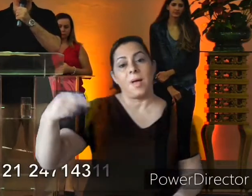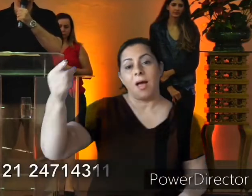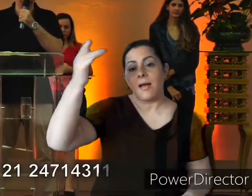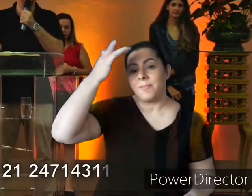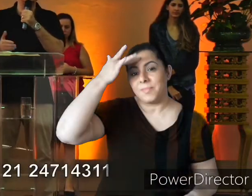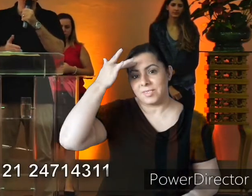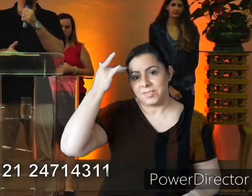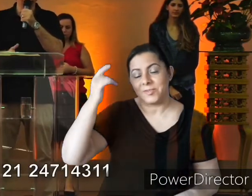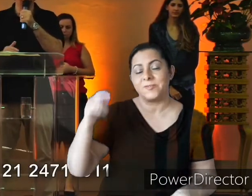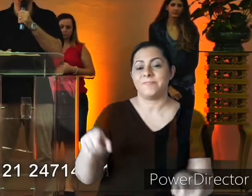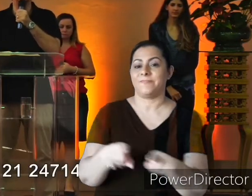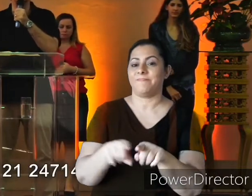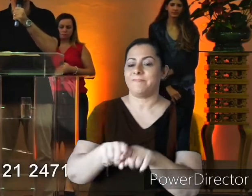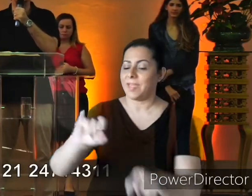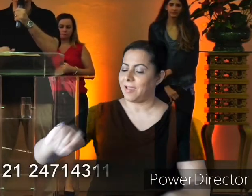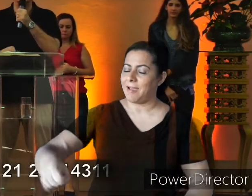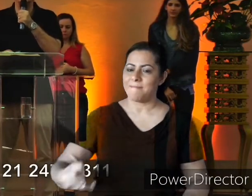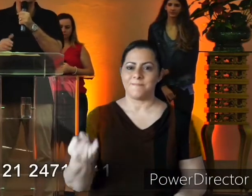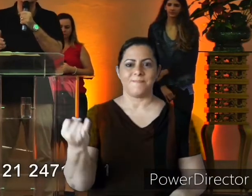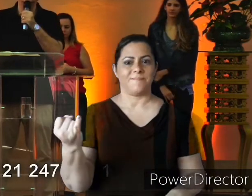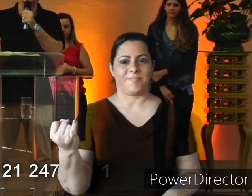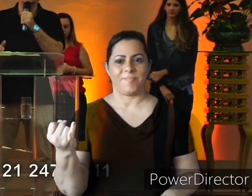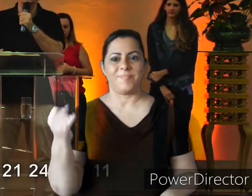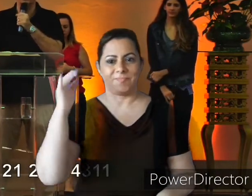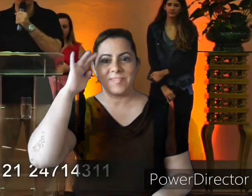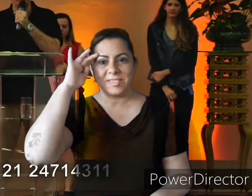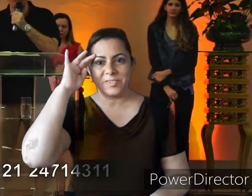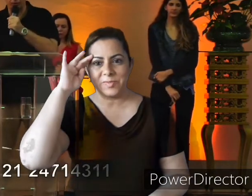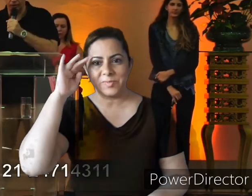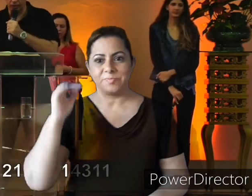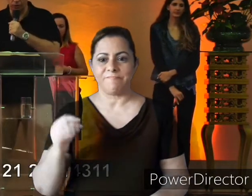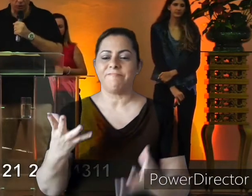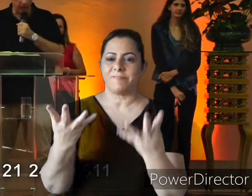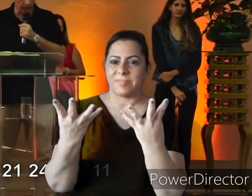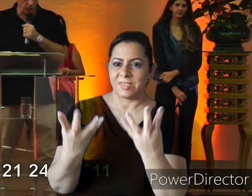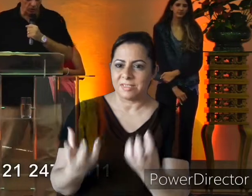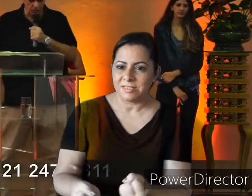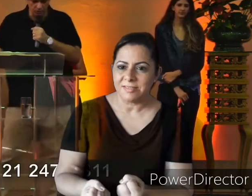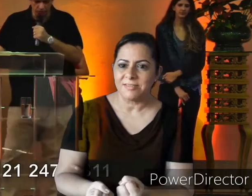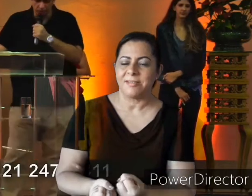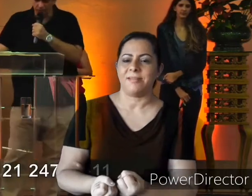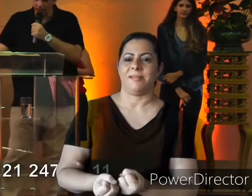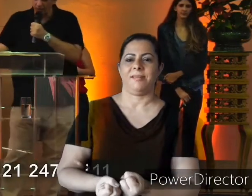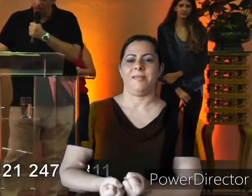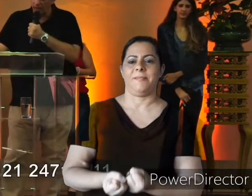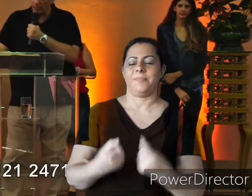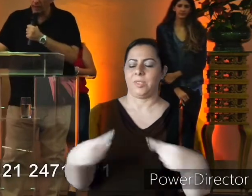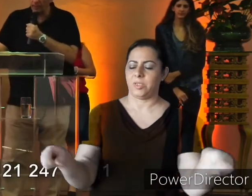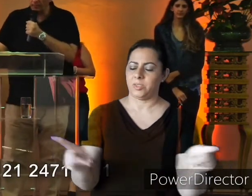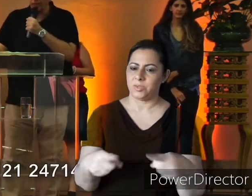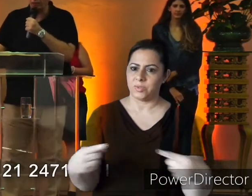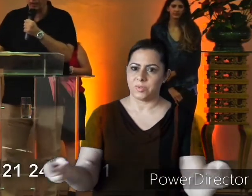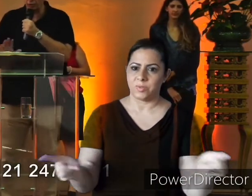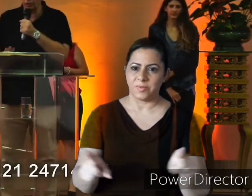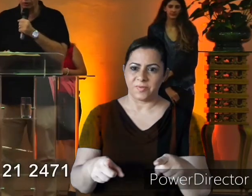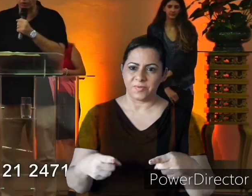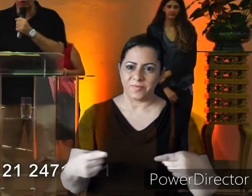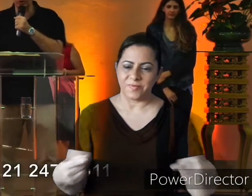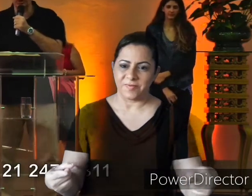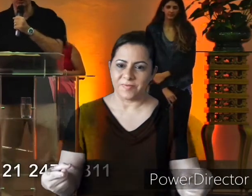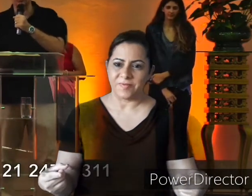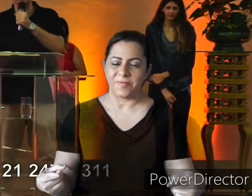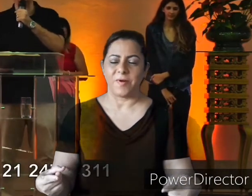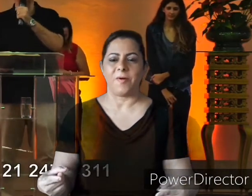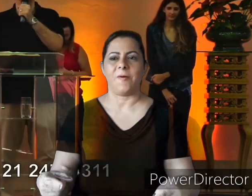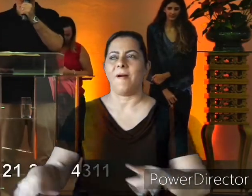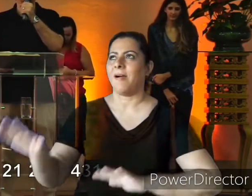Santo, de ouvirem os louvores, de glorificarem ao Senhor juntamente conosco. Amém? Feche os teus